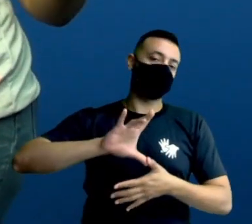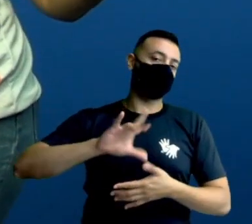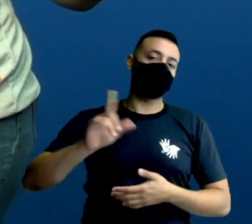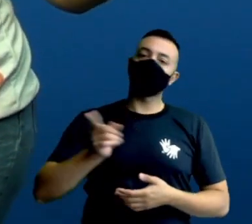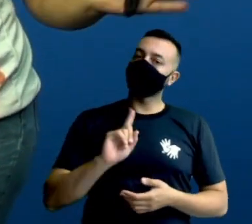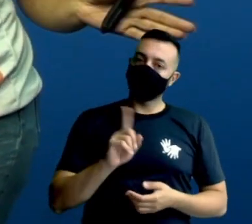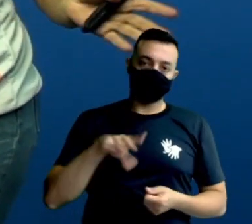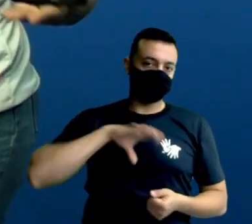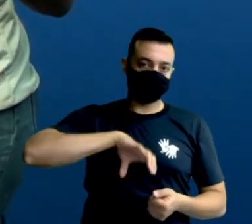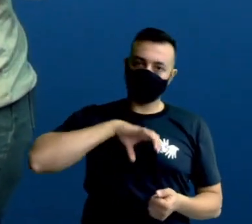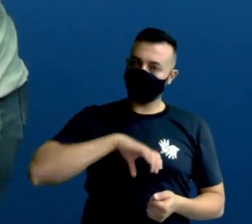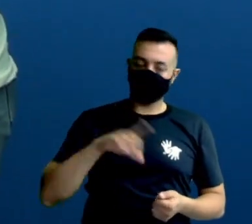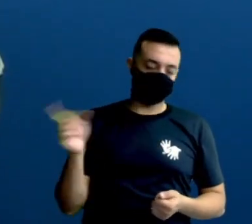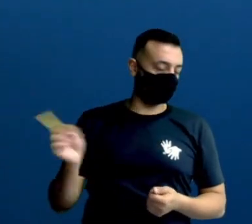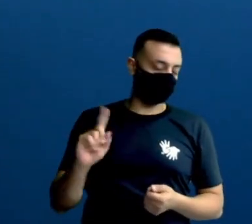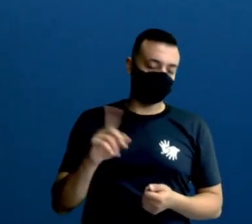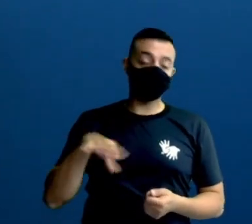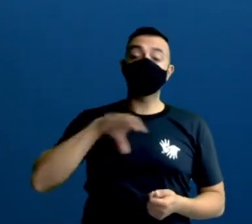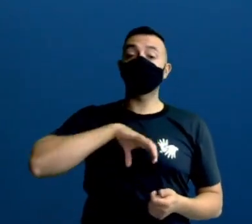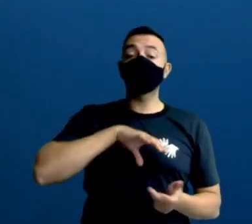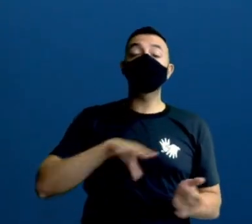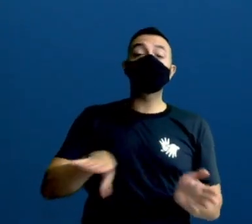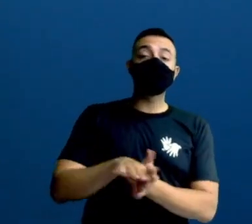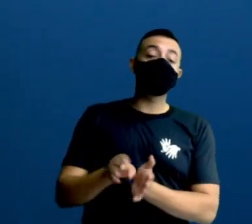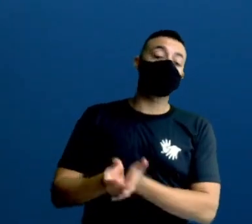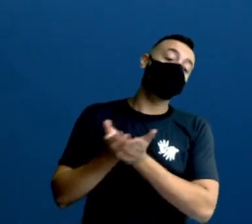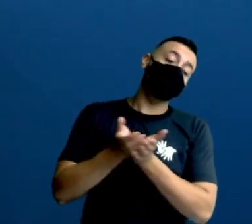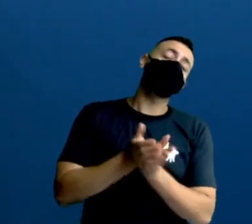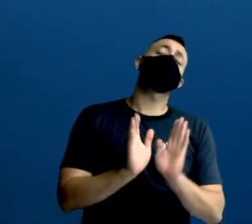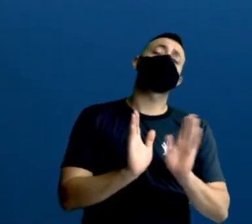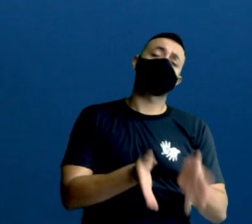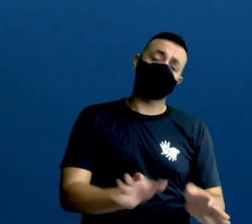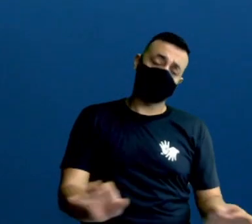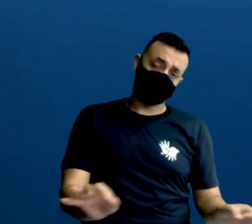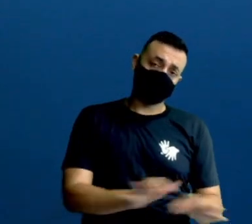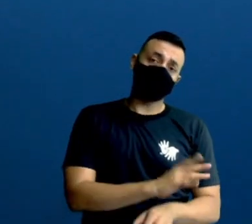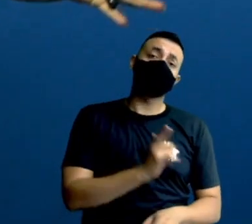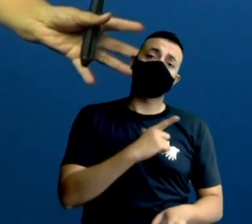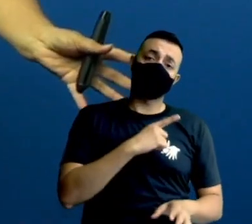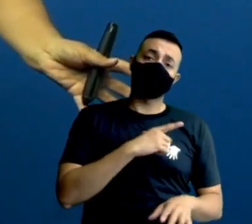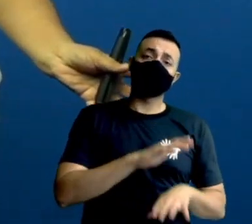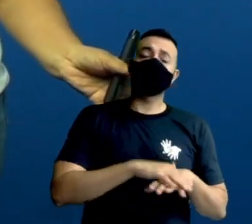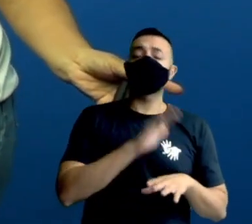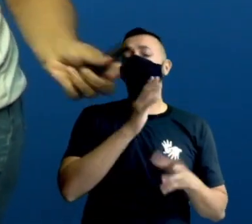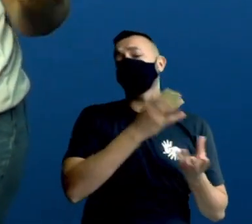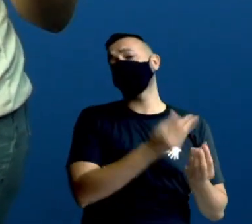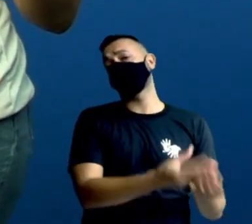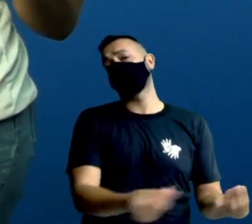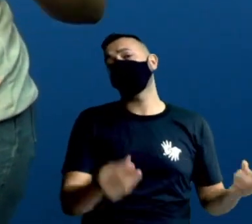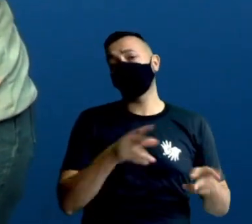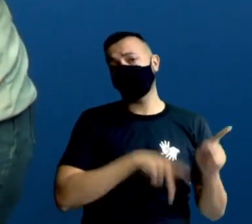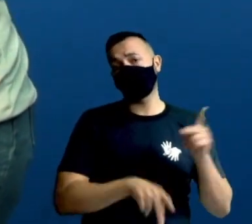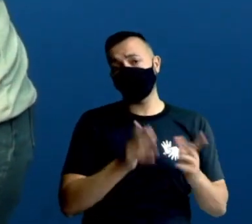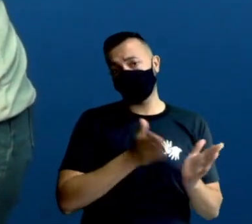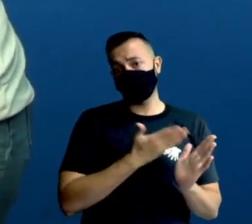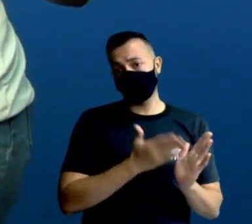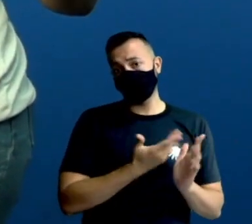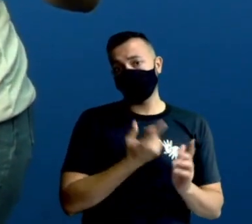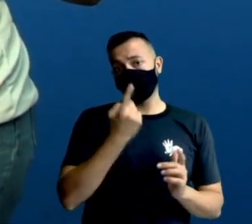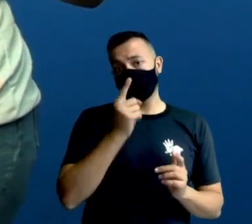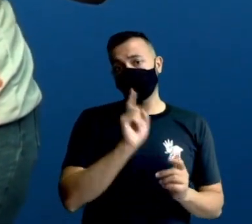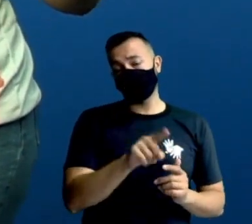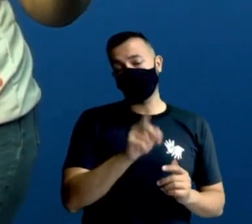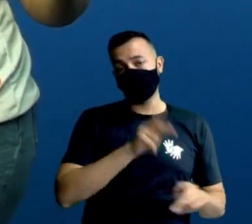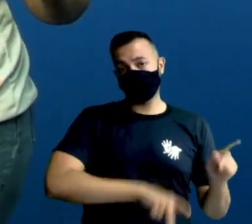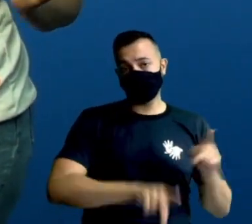foi com a chegada dos portugueses. Quando os portugueses chegaram aqui, já tinham mais de 1000 povos, né? Lembra do livro? 1000